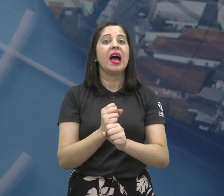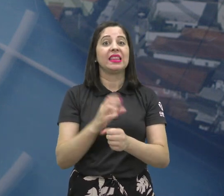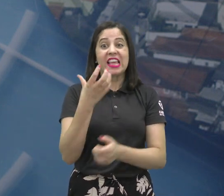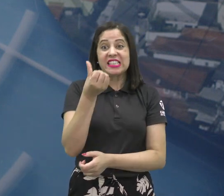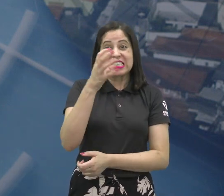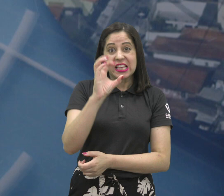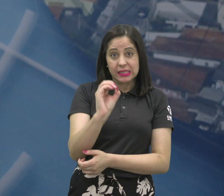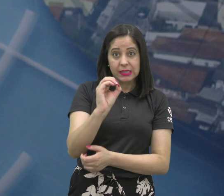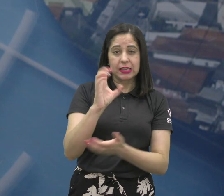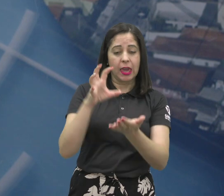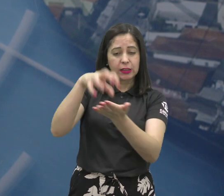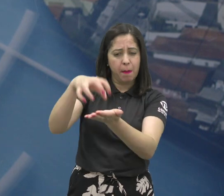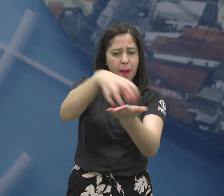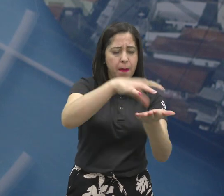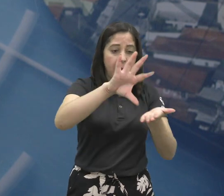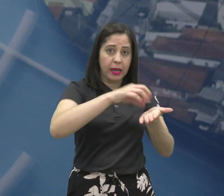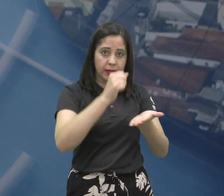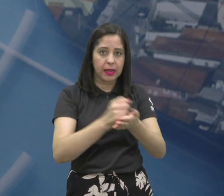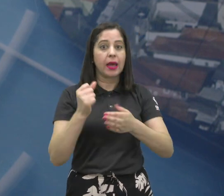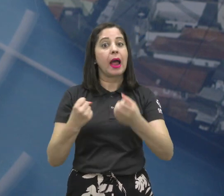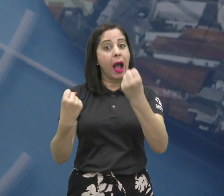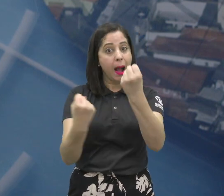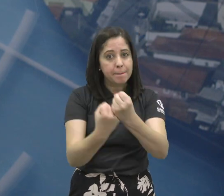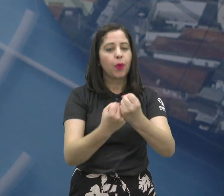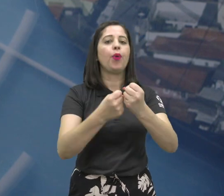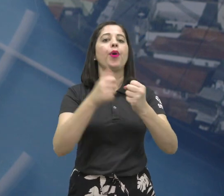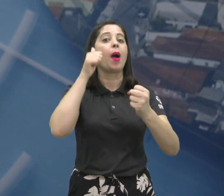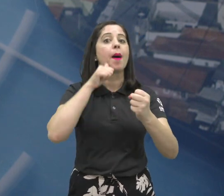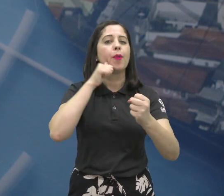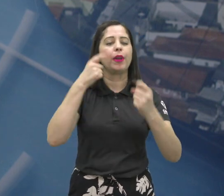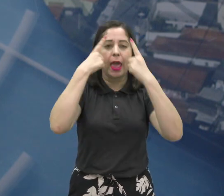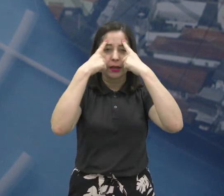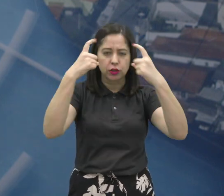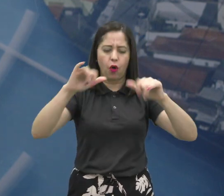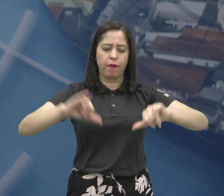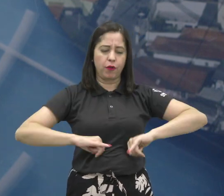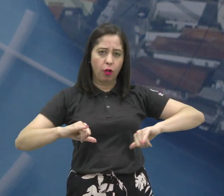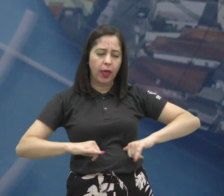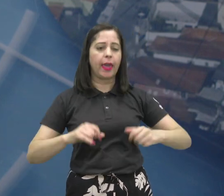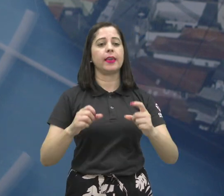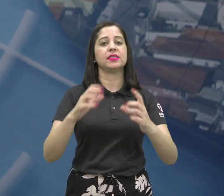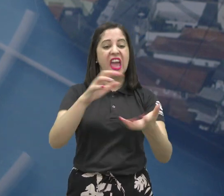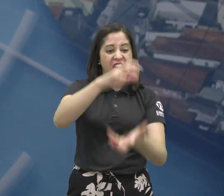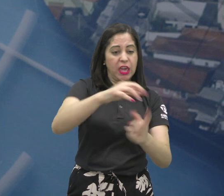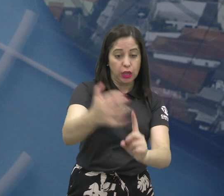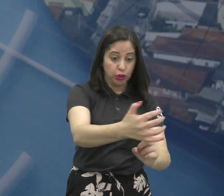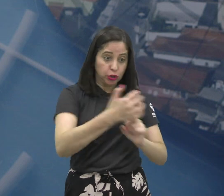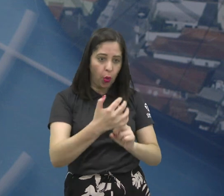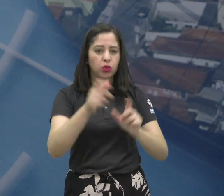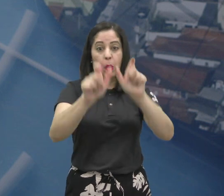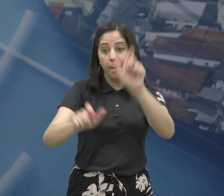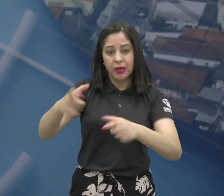apoio às gestantes, mulheres vítimas de violência, acolhimento aos idosos, pessoas com câncer, causa animal e por